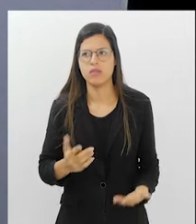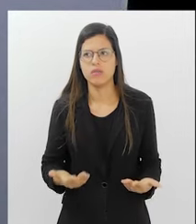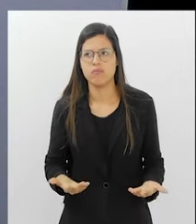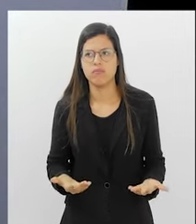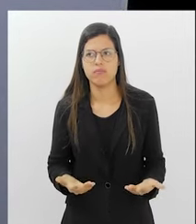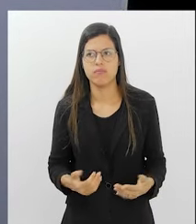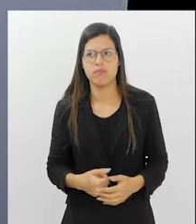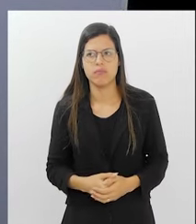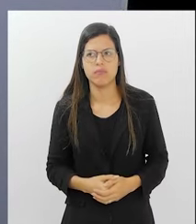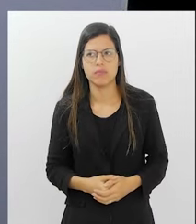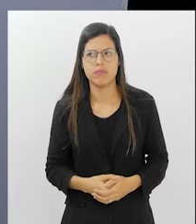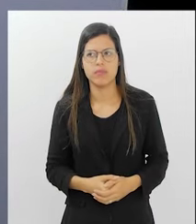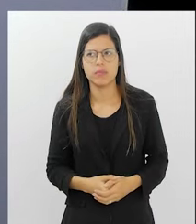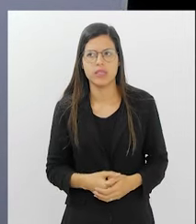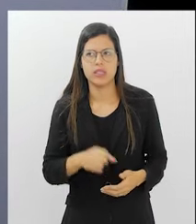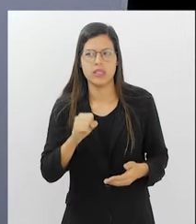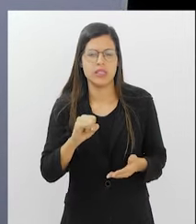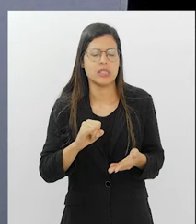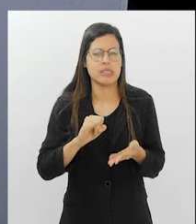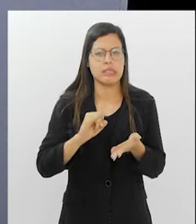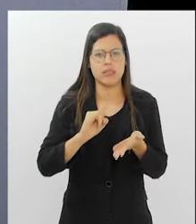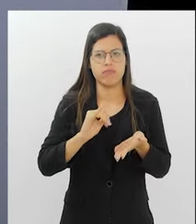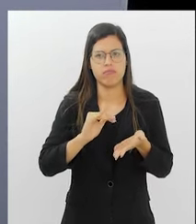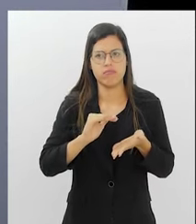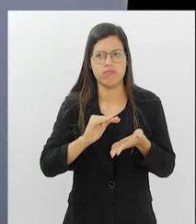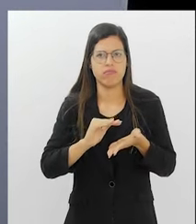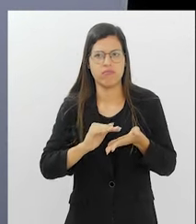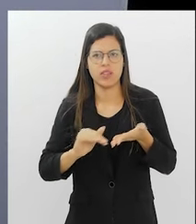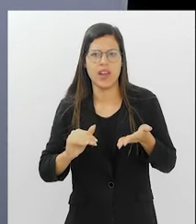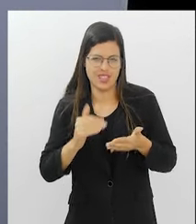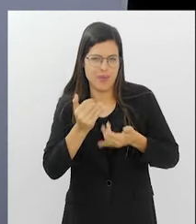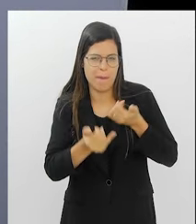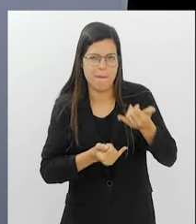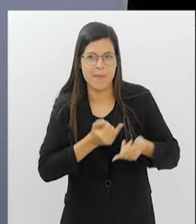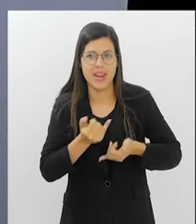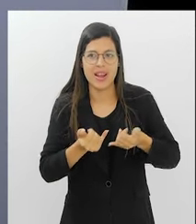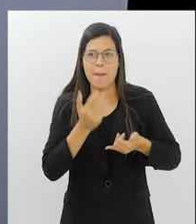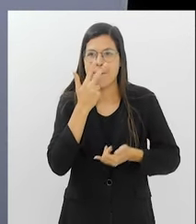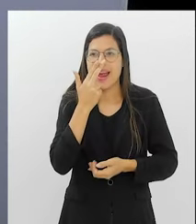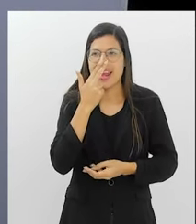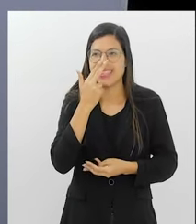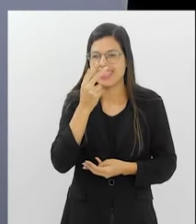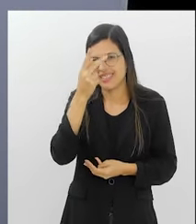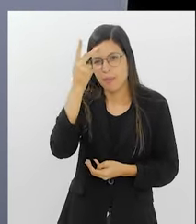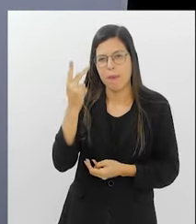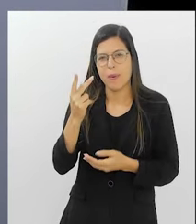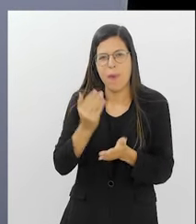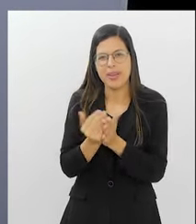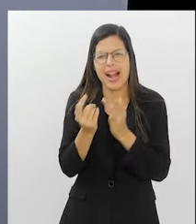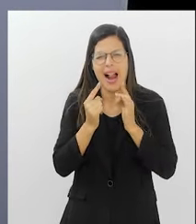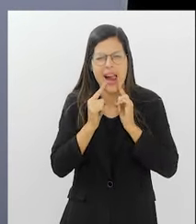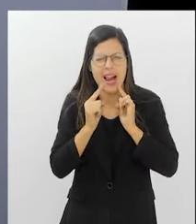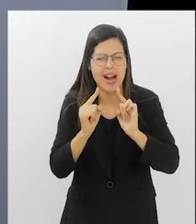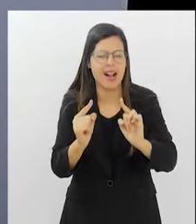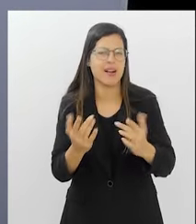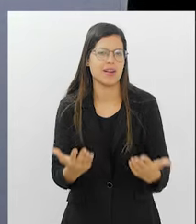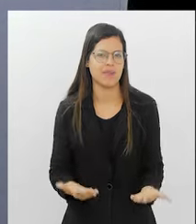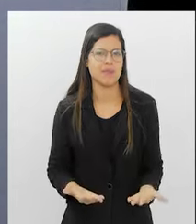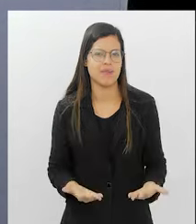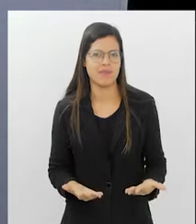Todos devem ter um um sim no sentido que a gente consegue a gente brinca muito é começar a gritar